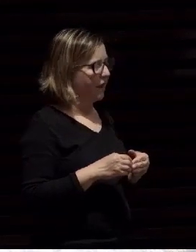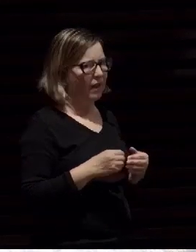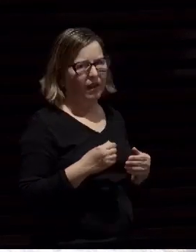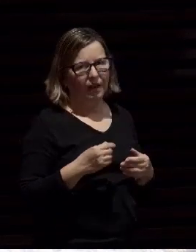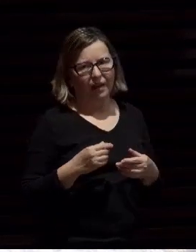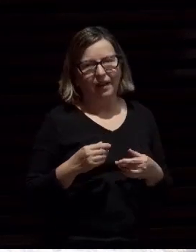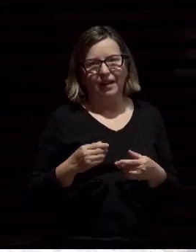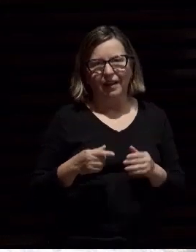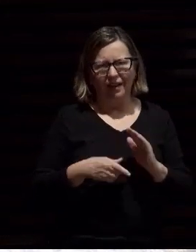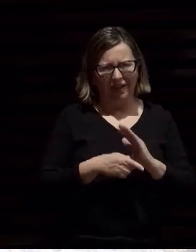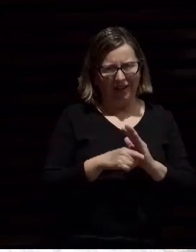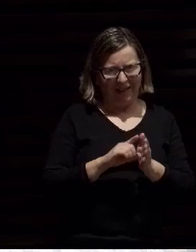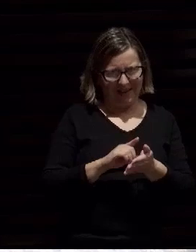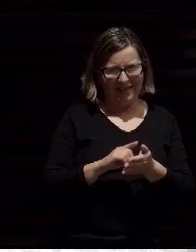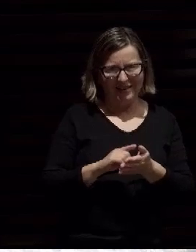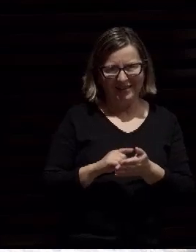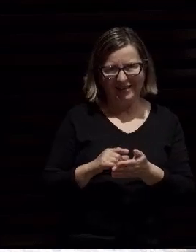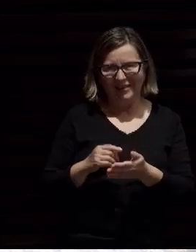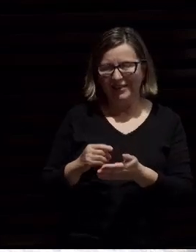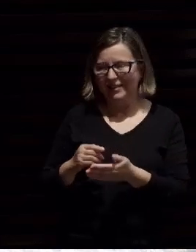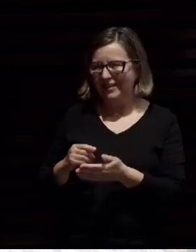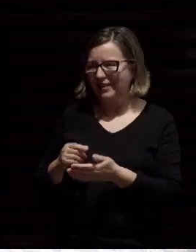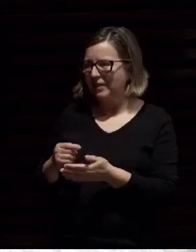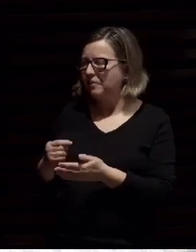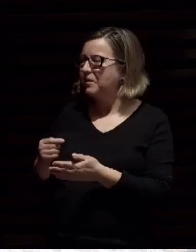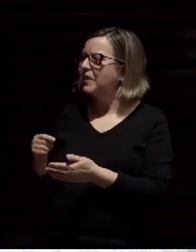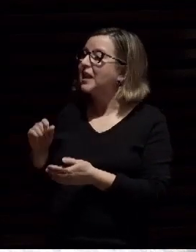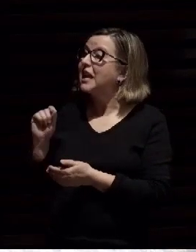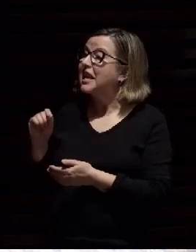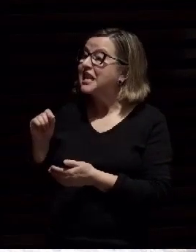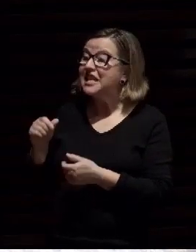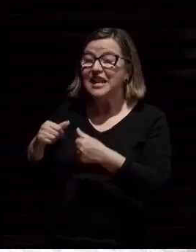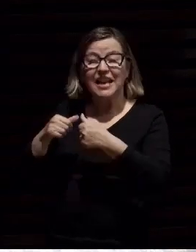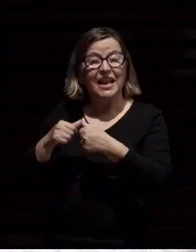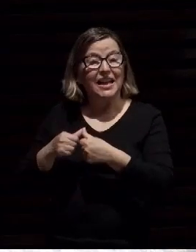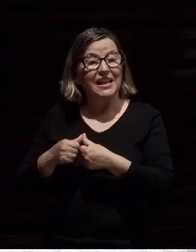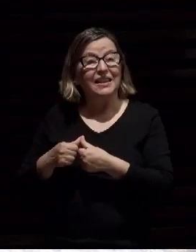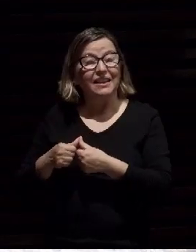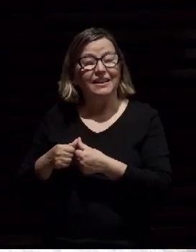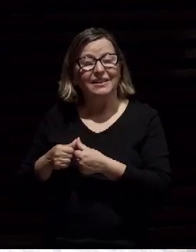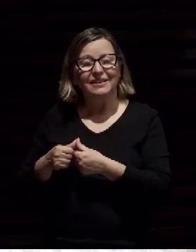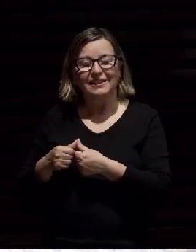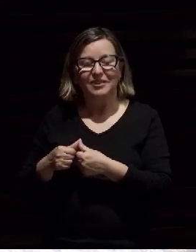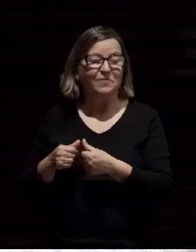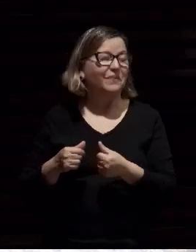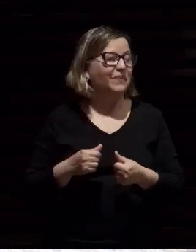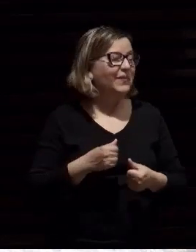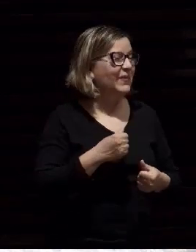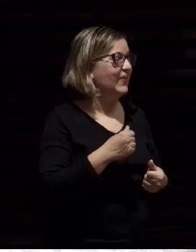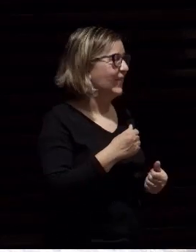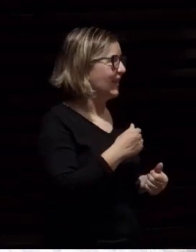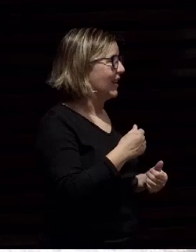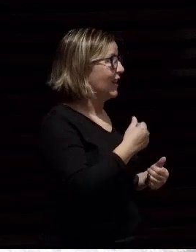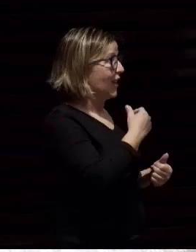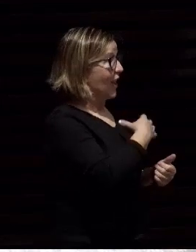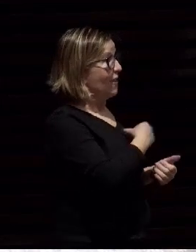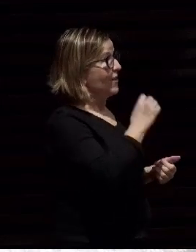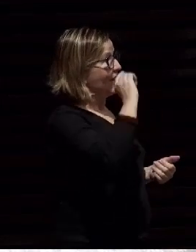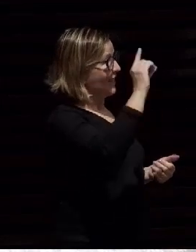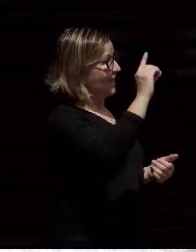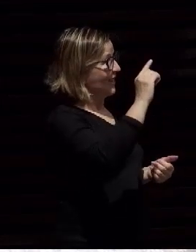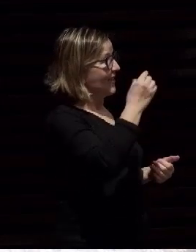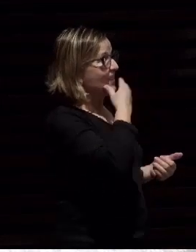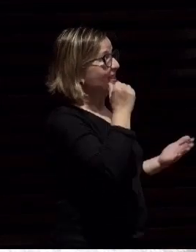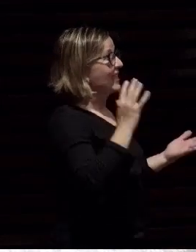o cara é o Filho de Deus, o Salvador do mundo, que veio para buscar o